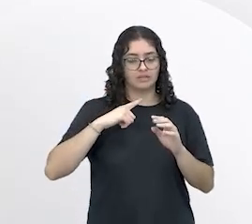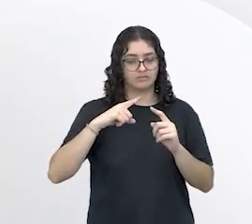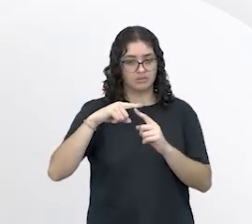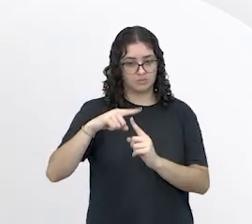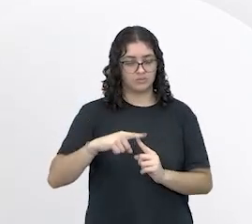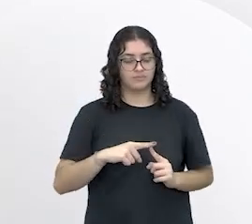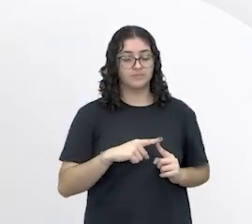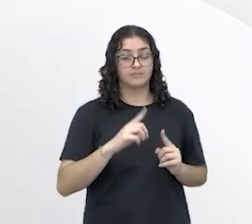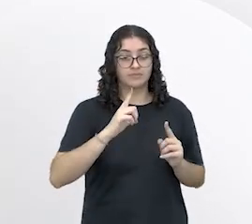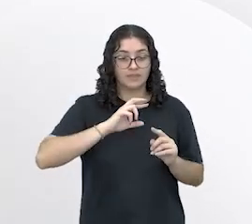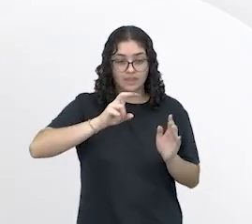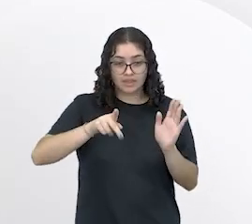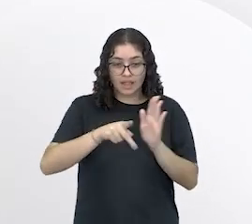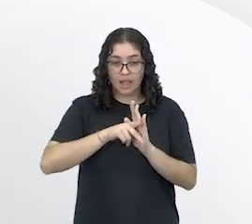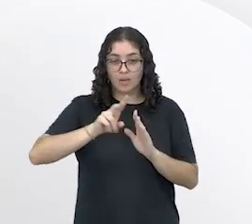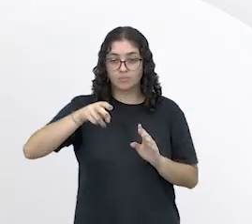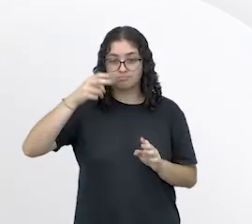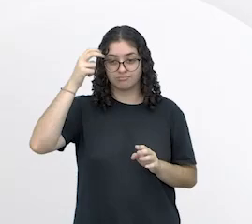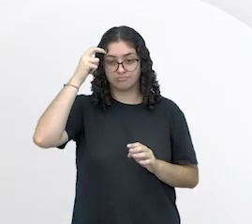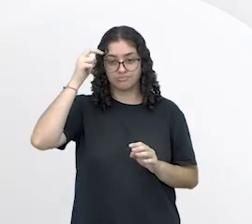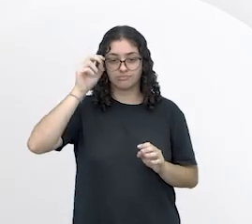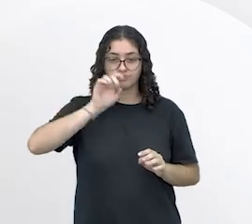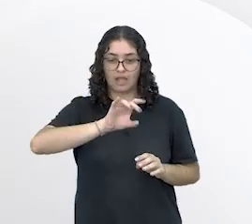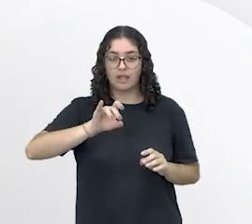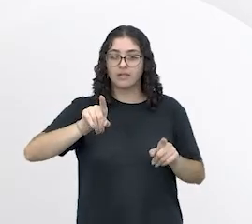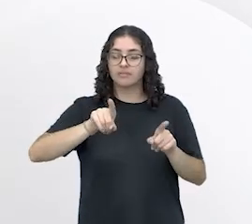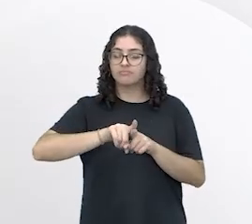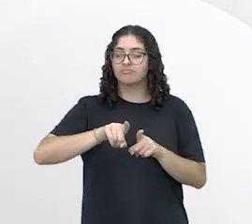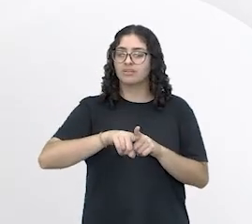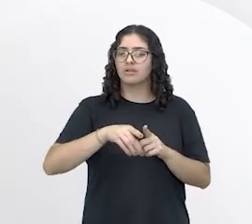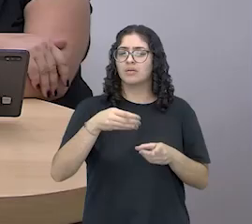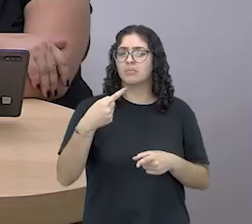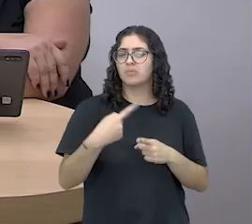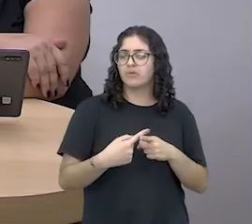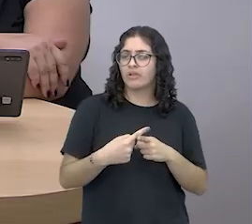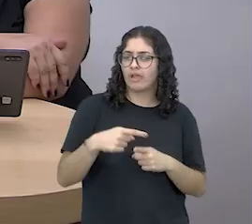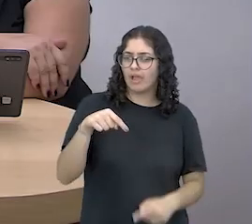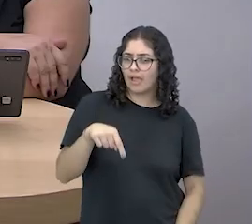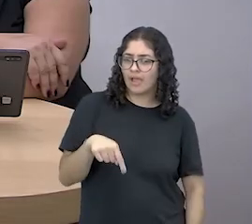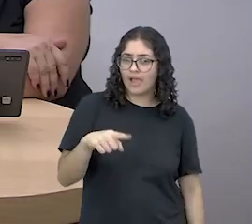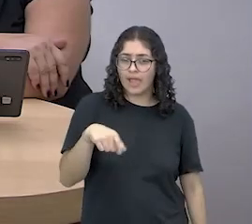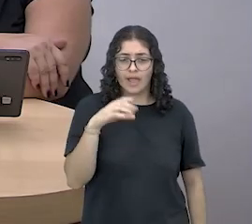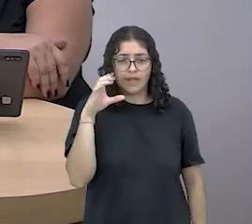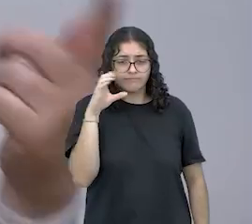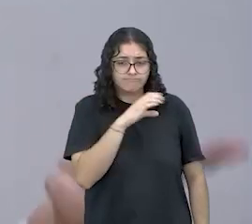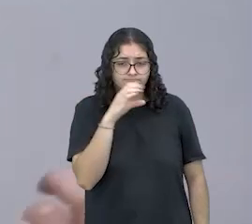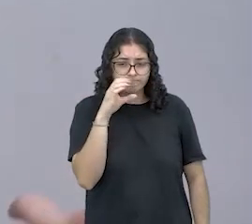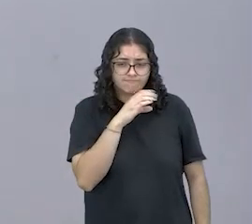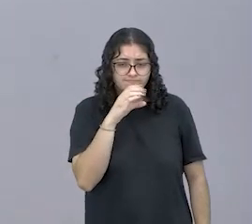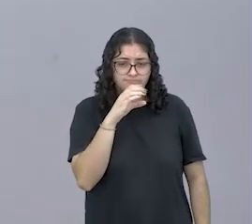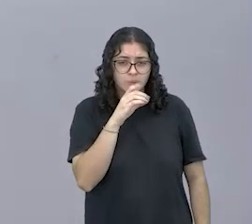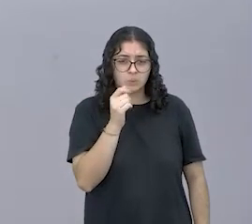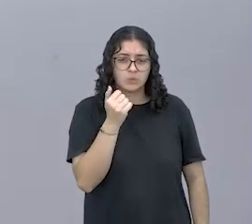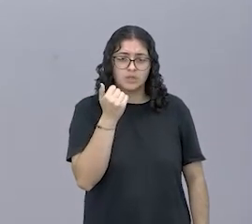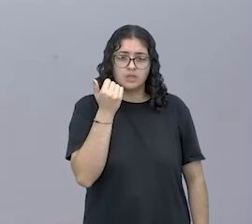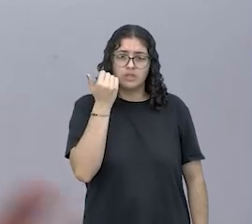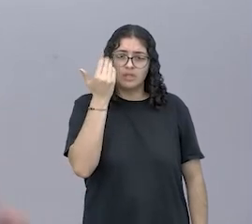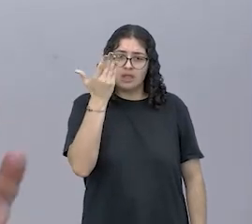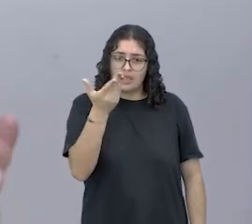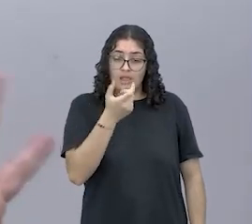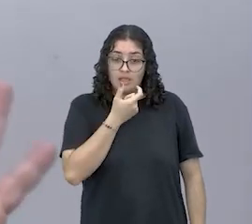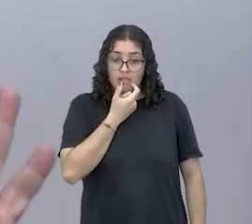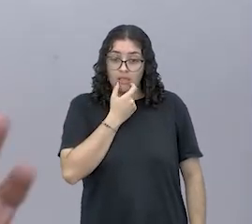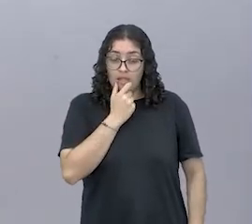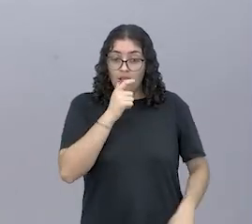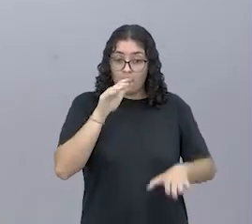trazer essa questão cultural, a gente pode trazer por que que aqui é mais quente e em países que falam língua inglesa